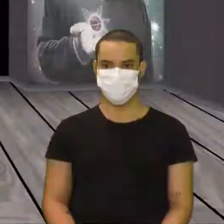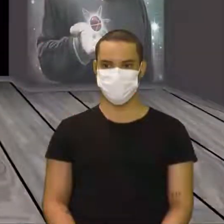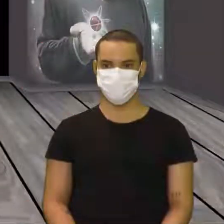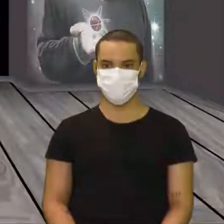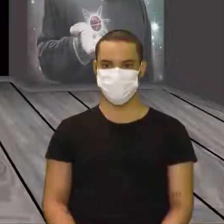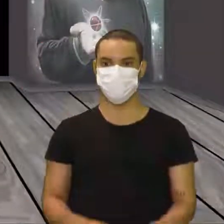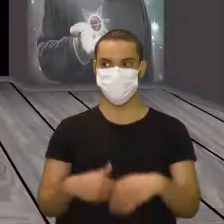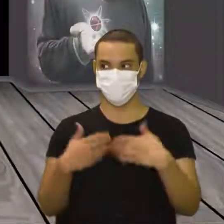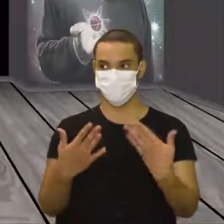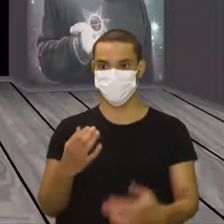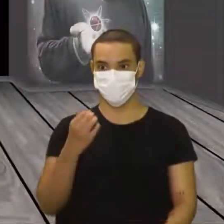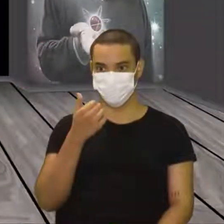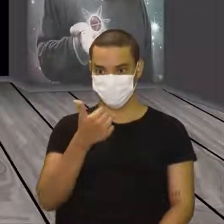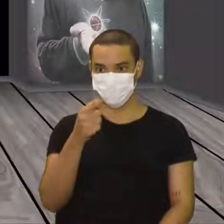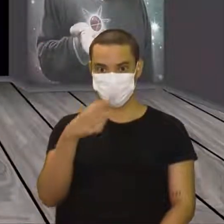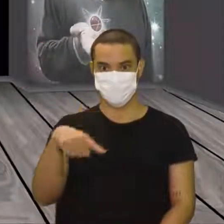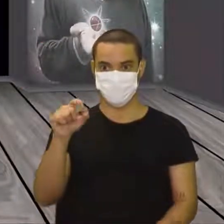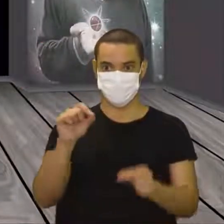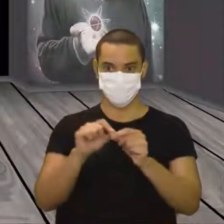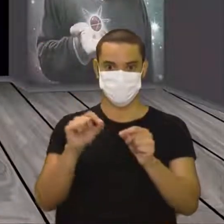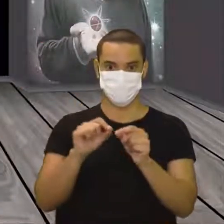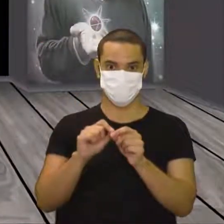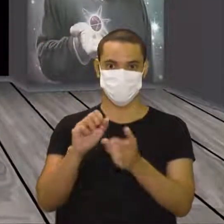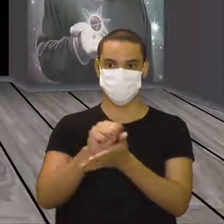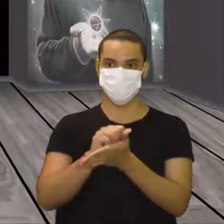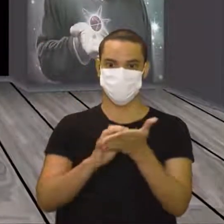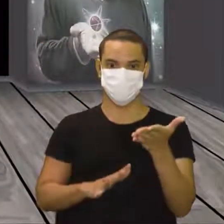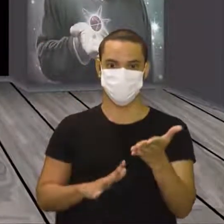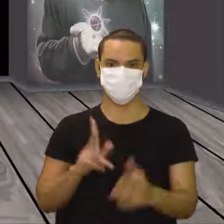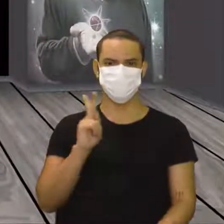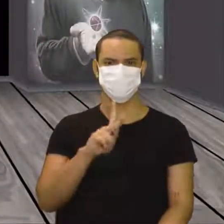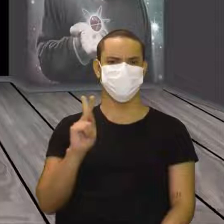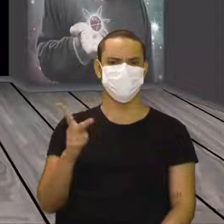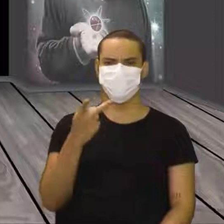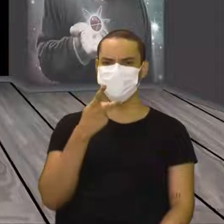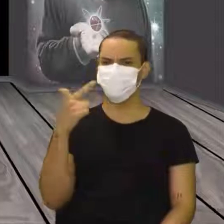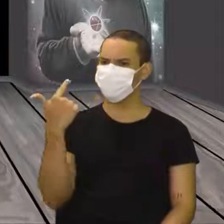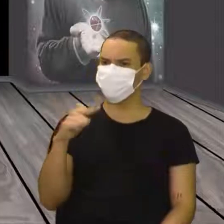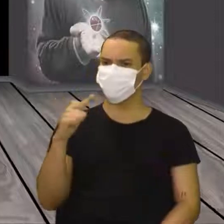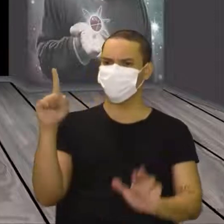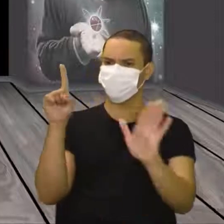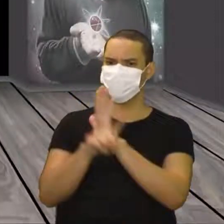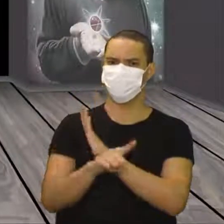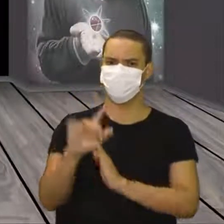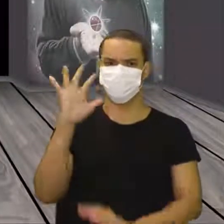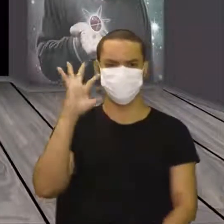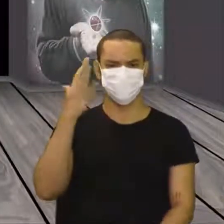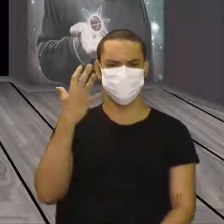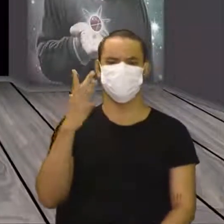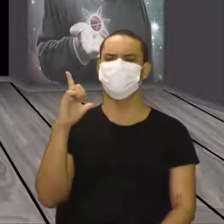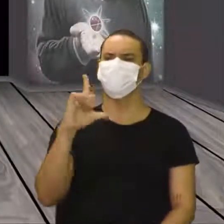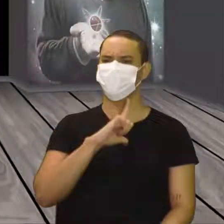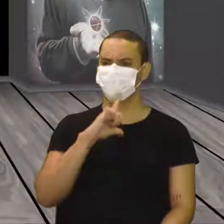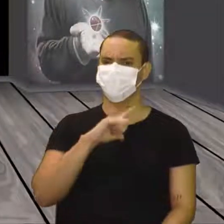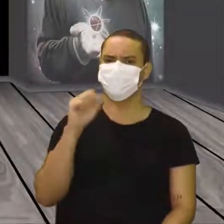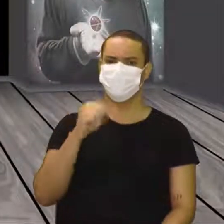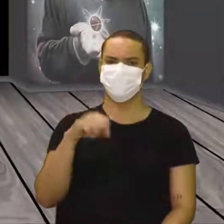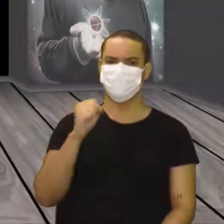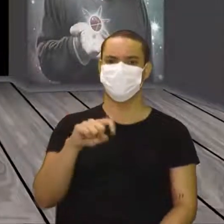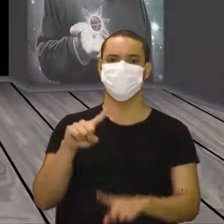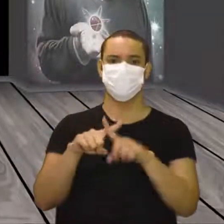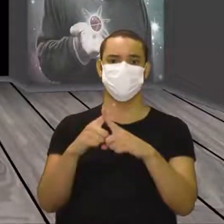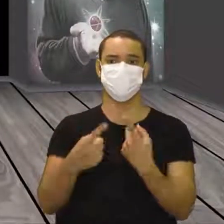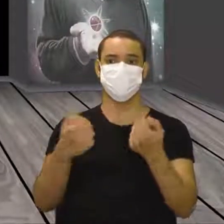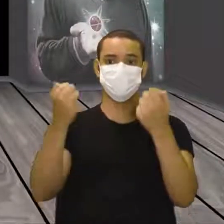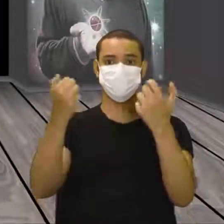Então, beleza, pessoal? Fizeram as atividades, então fala, poxa, o professor bagunçou, disse que não ia ter nenhuma questão de resolver. Vai ter, gente, só que como eu falei para